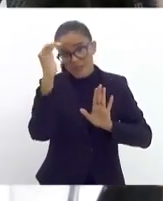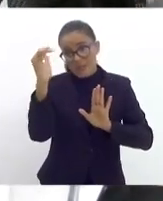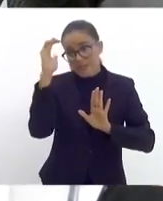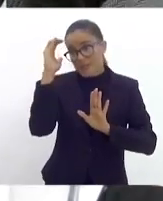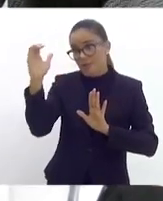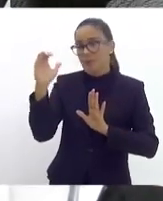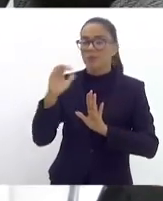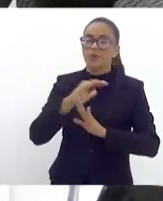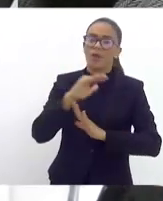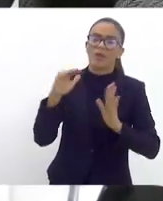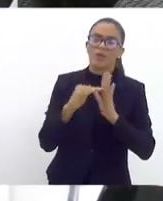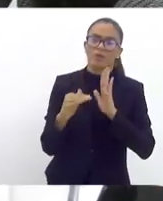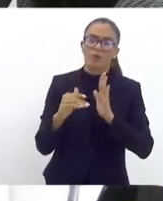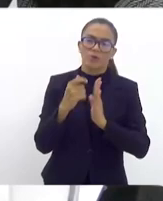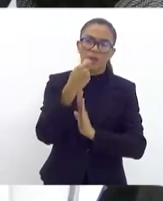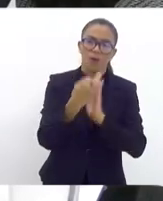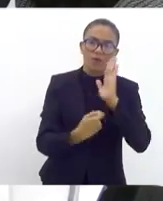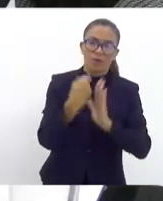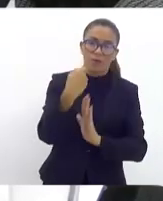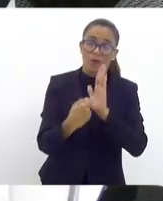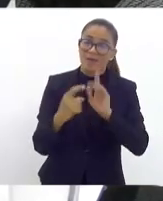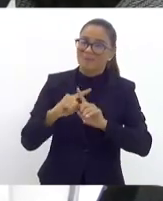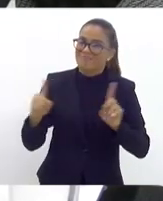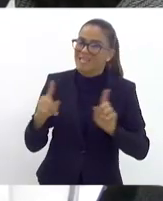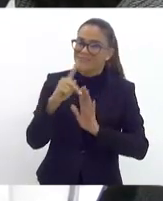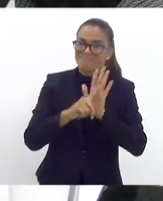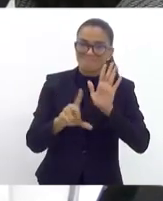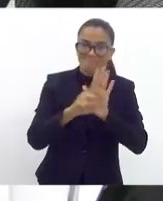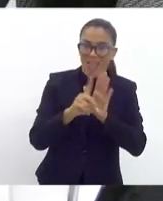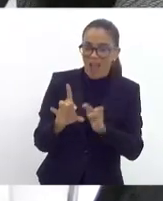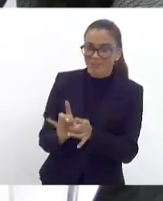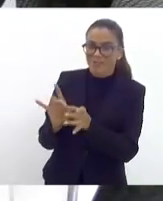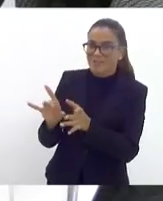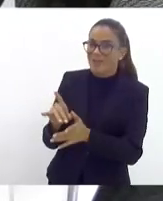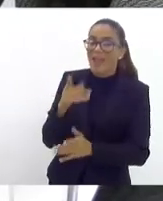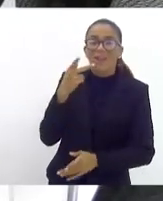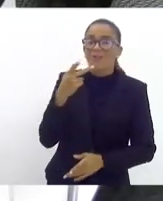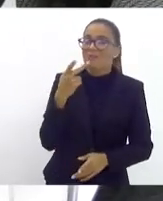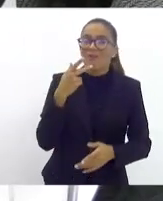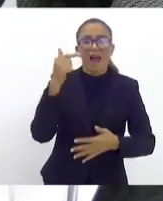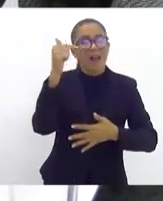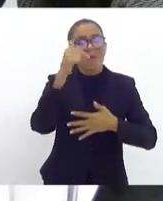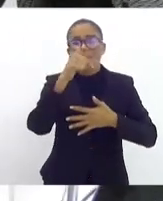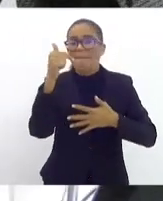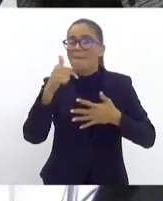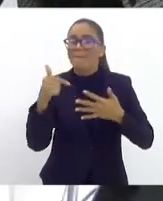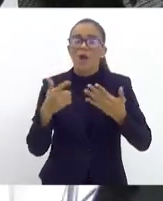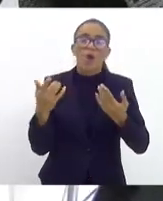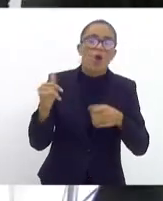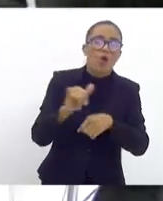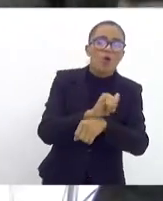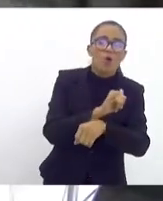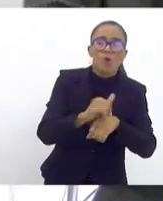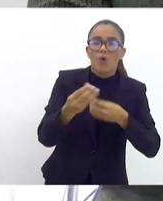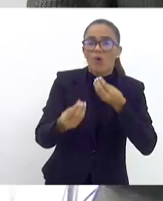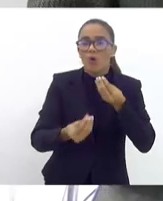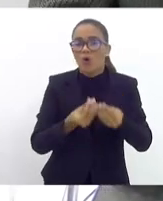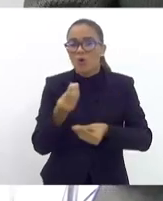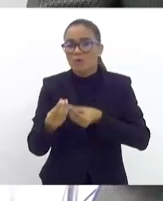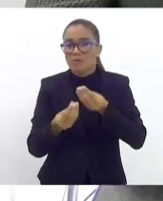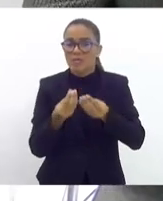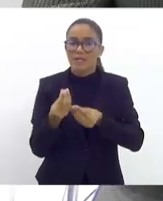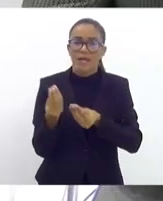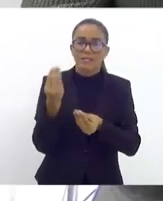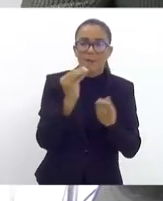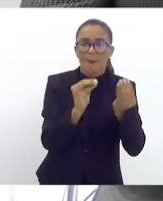mas o projeto Apesar de autorizativo ele não menciona forma como seria essa reestruturação